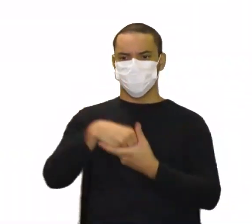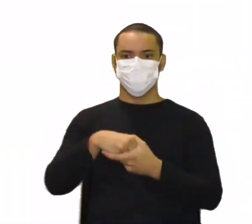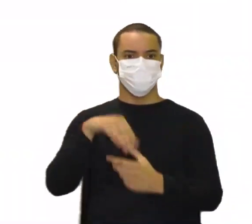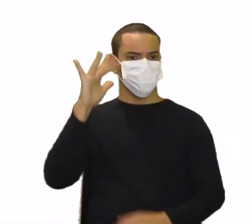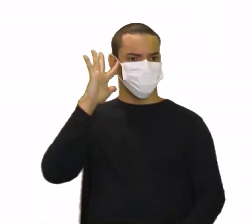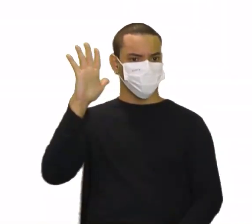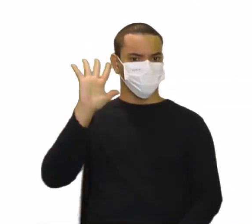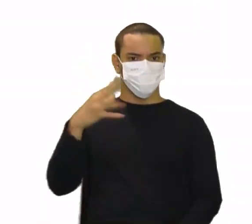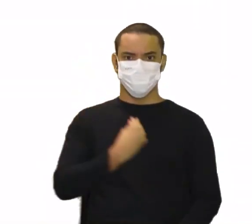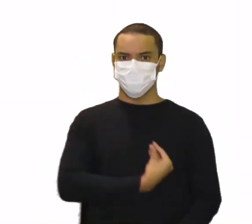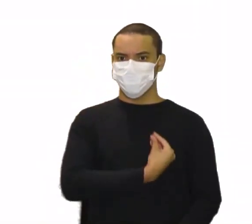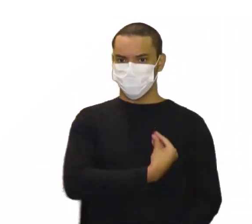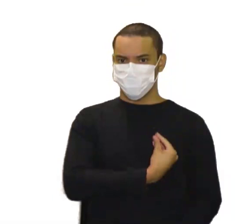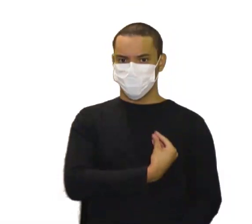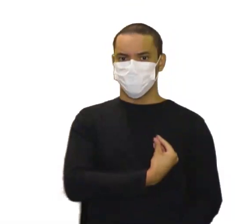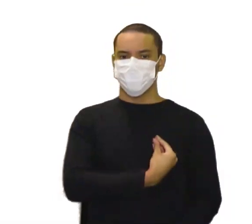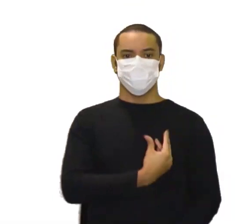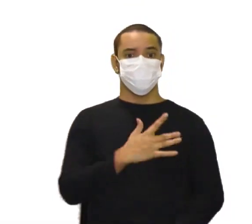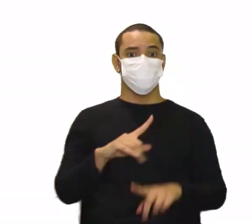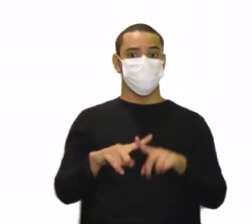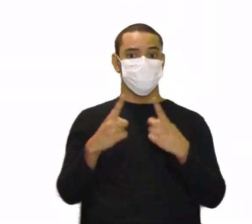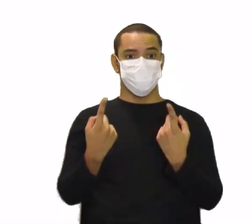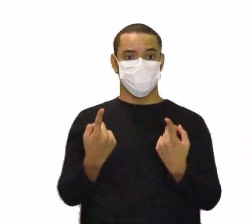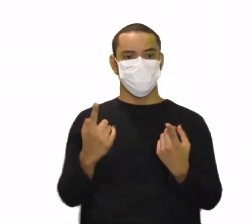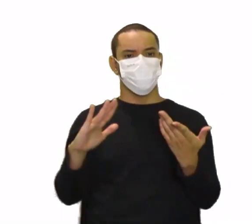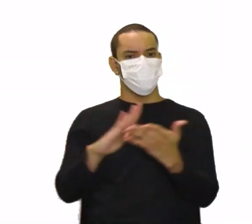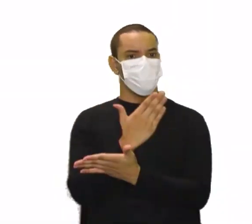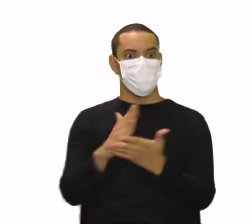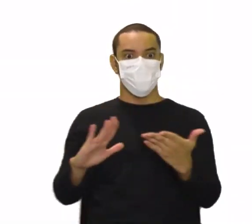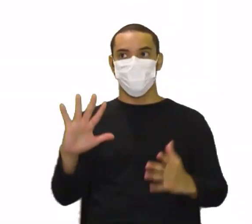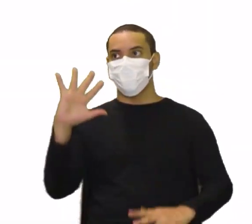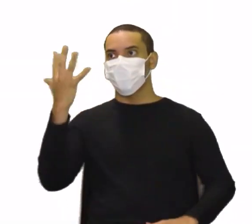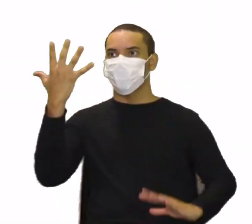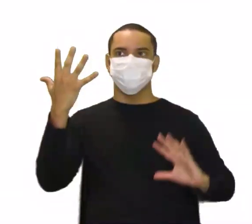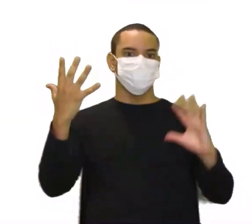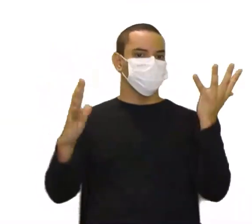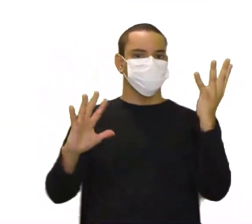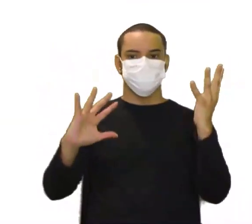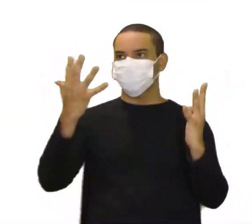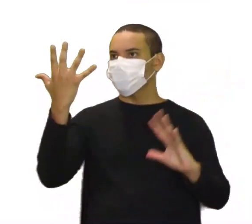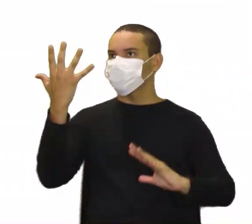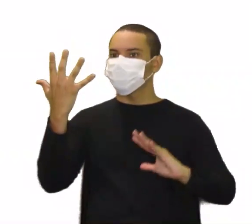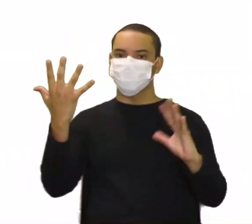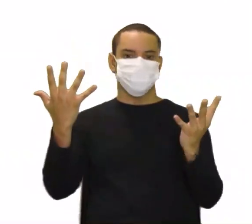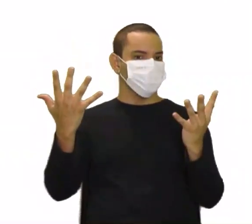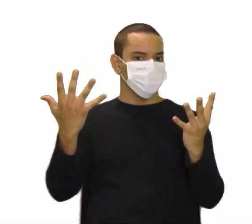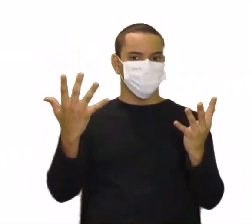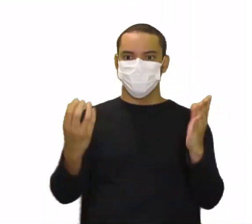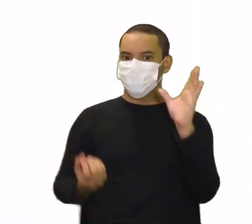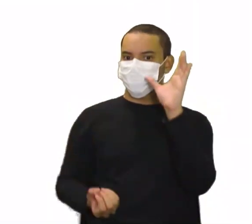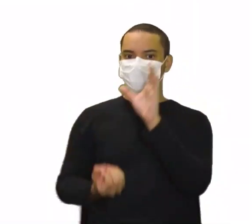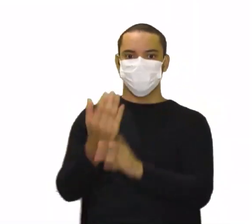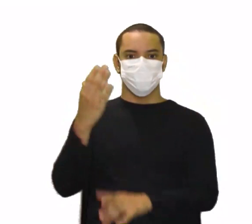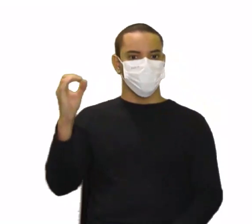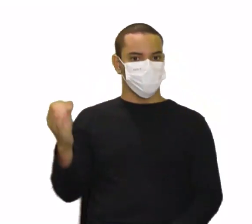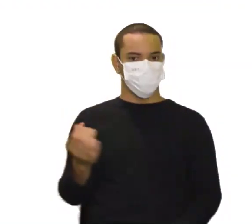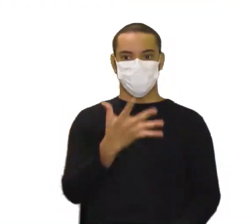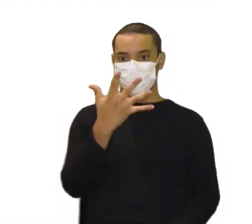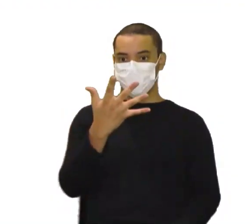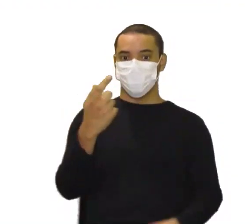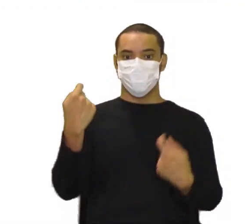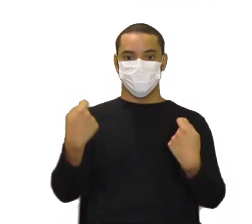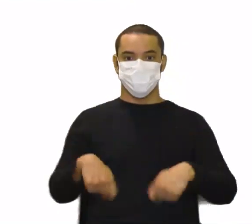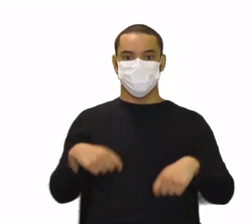né? Newtoniana. Entretanto, certos fenômenos rebeldes fugiam ao alcance dos cientistas. Se fazia